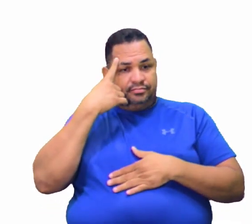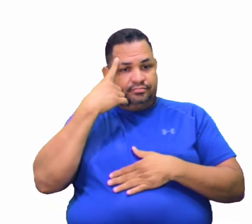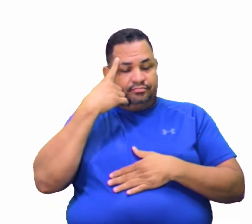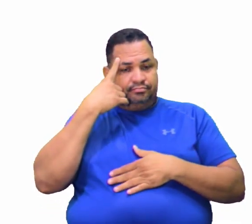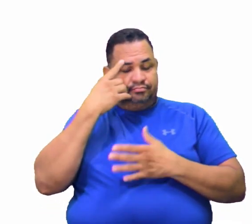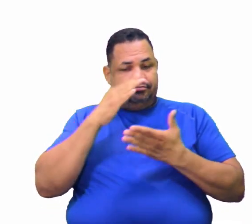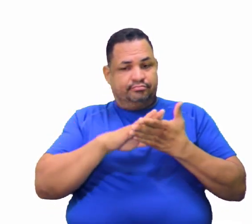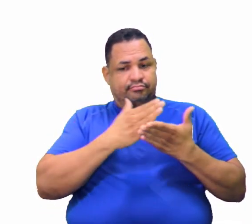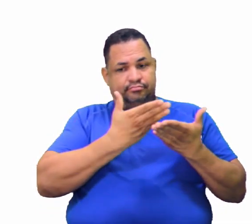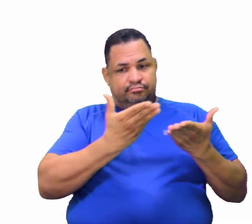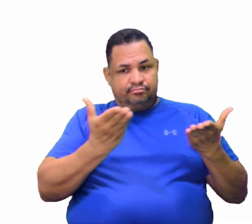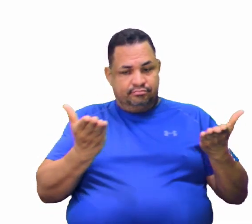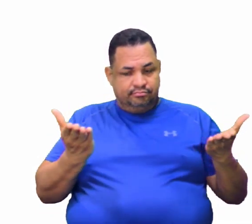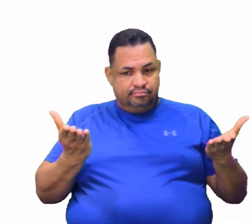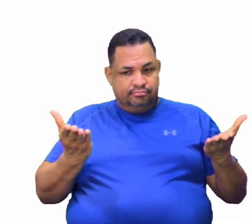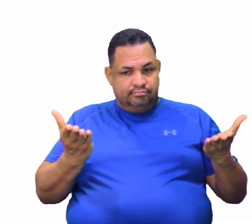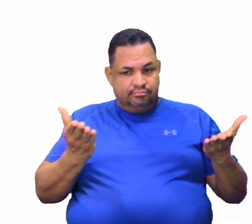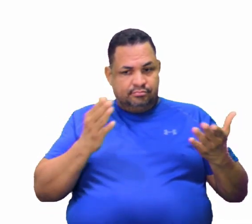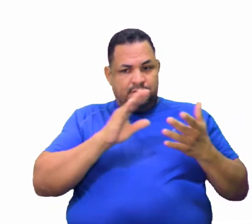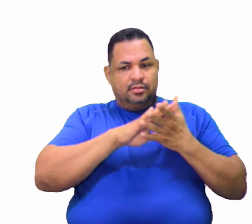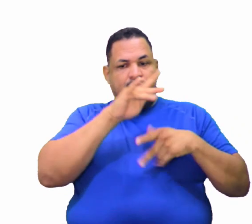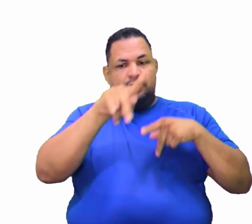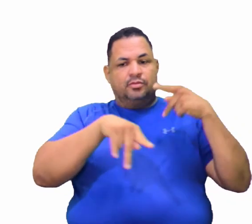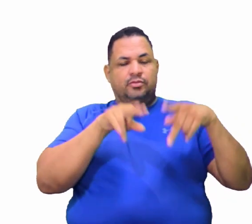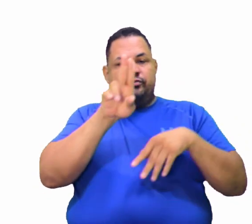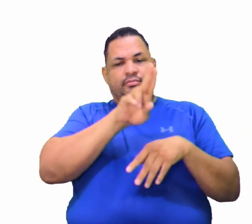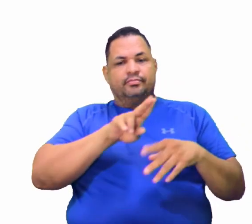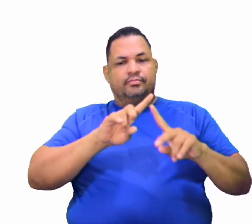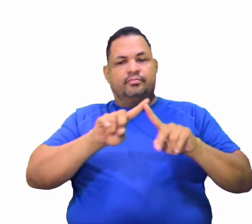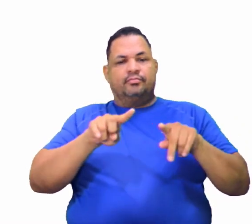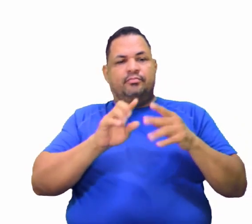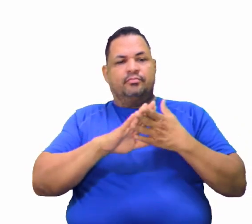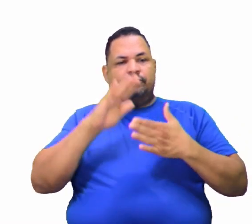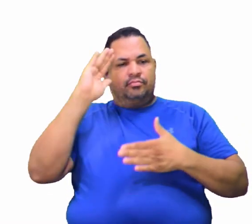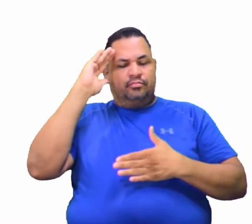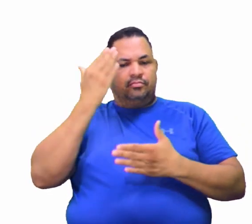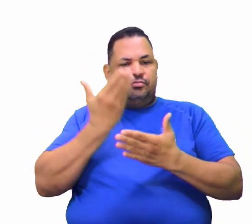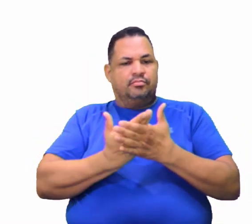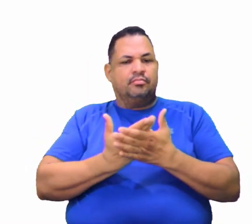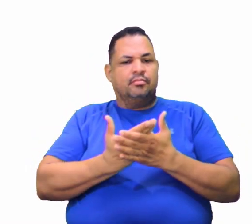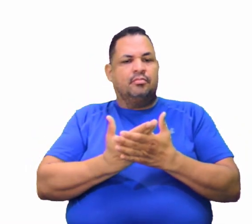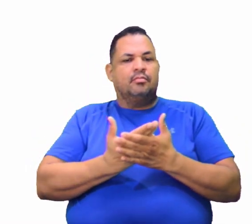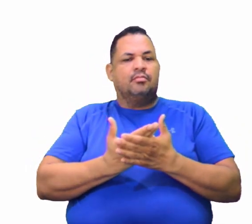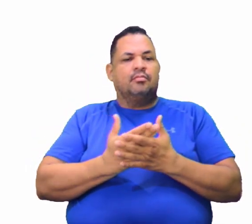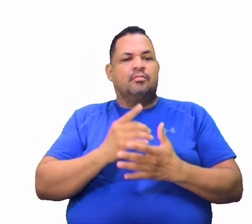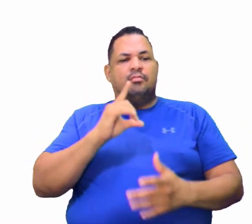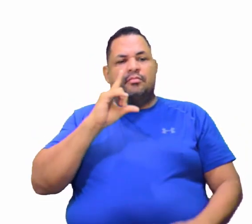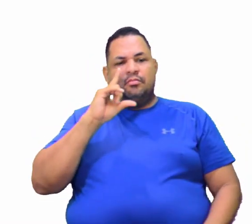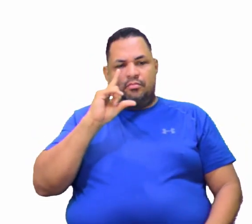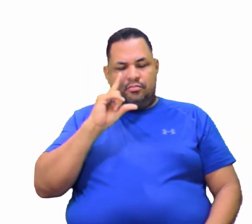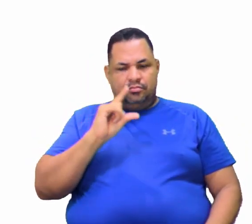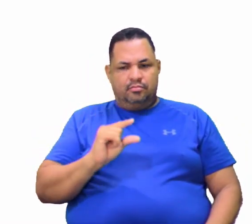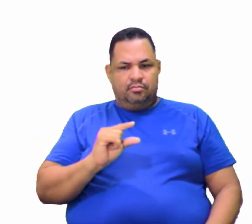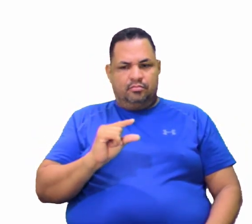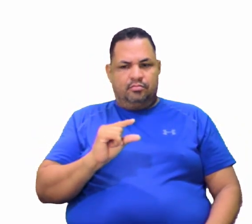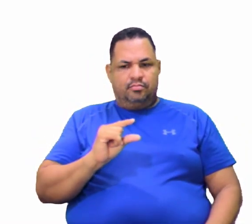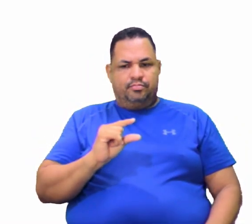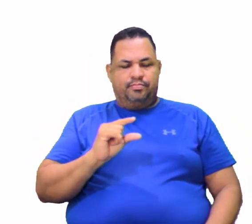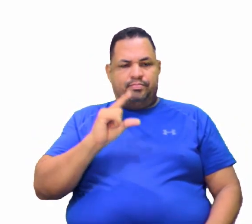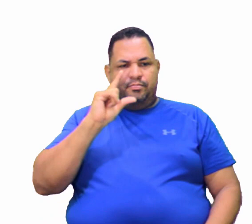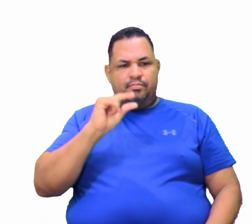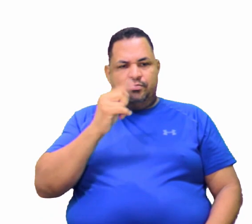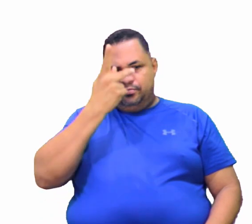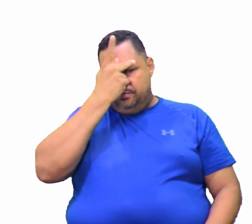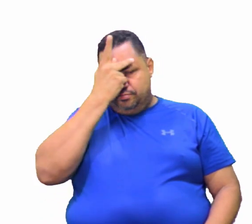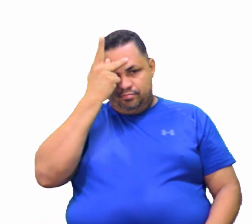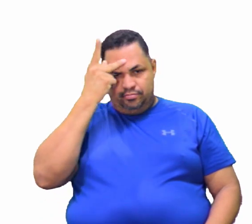à disposição do público. Mas acredita-se, olha só,